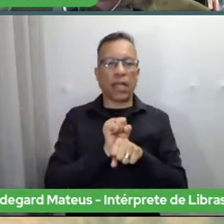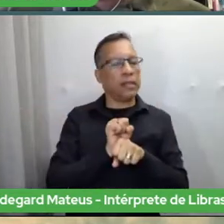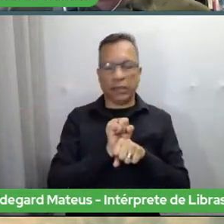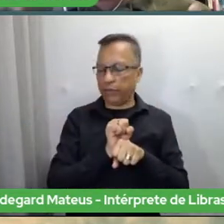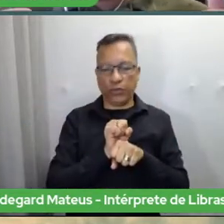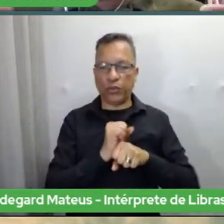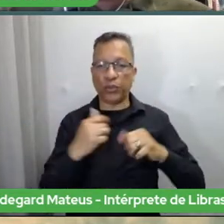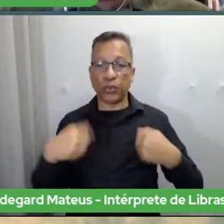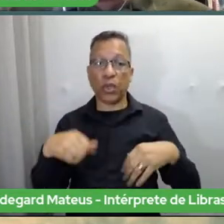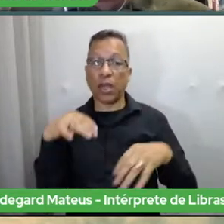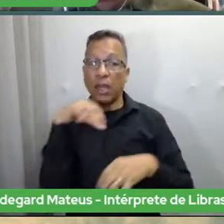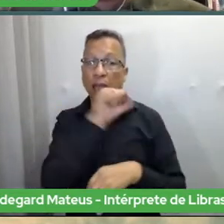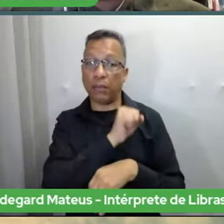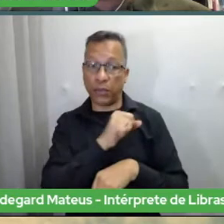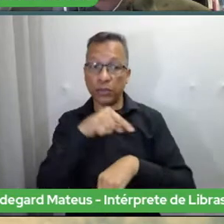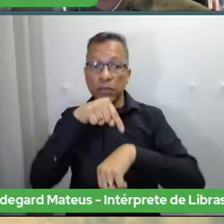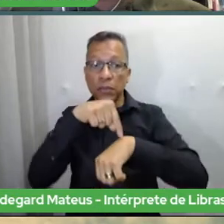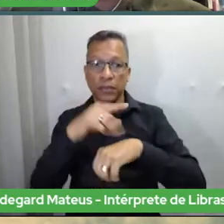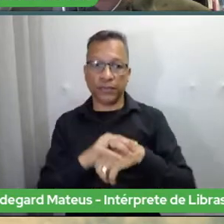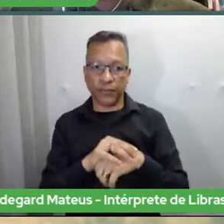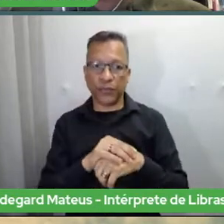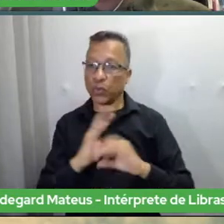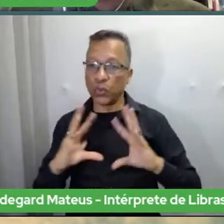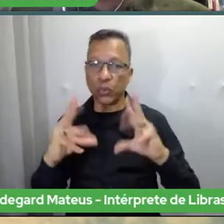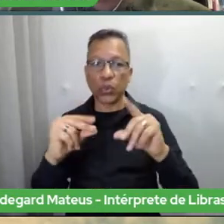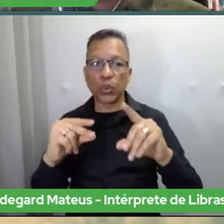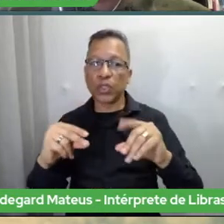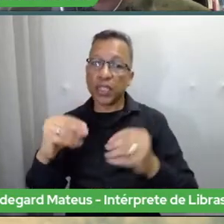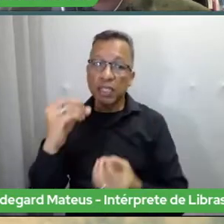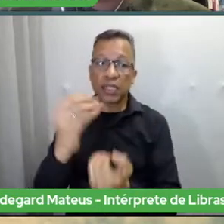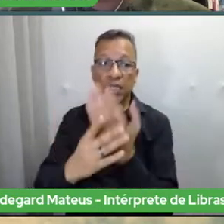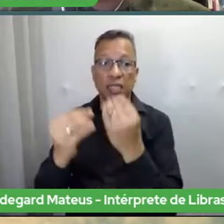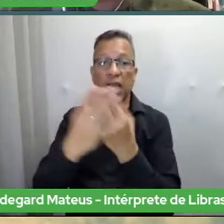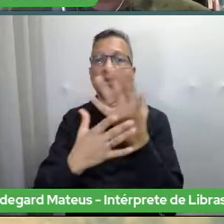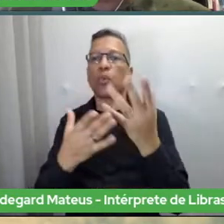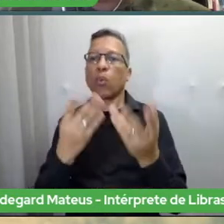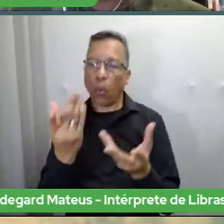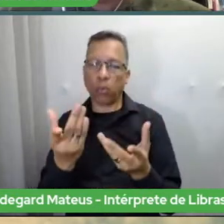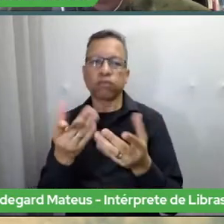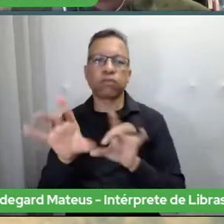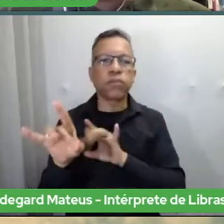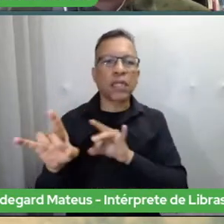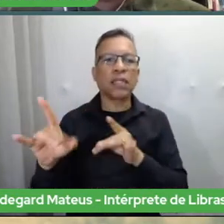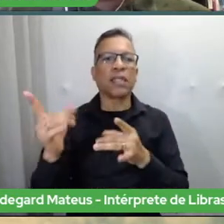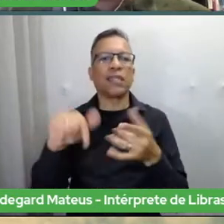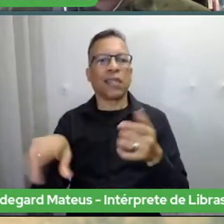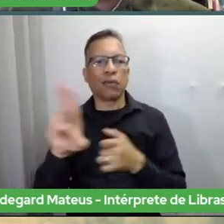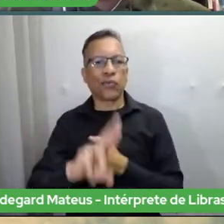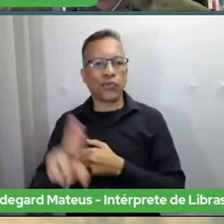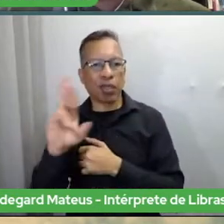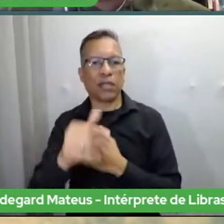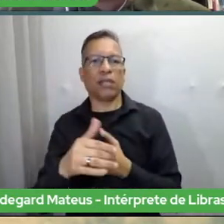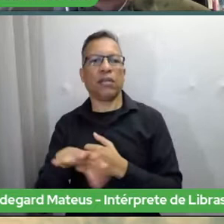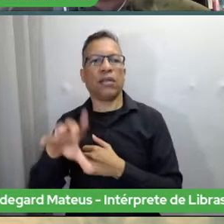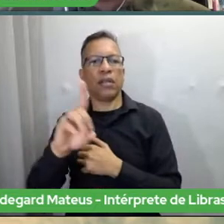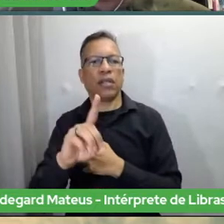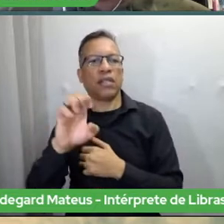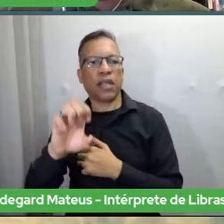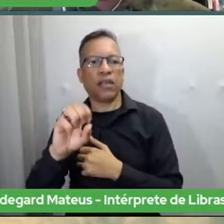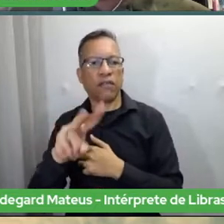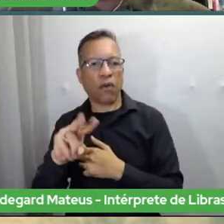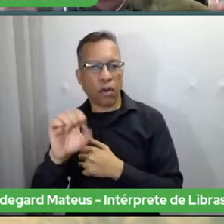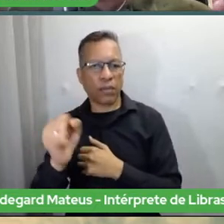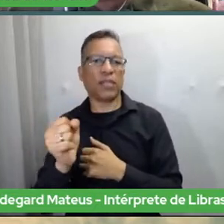ser criado utilizando técnicas que a gente já vem falando em desenvolvimento de software moderno. Então, DevOps,